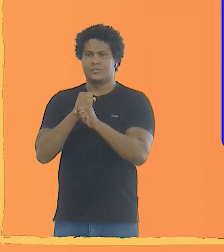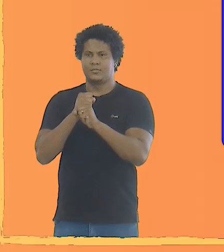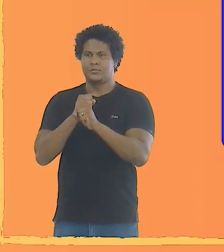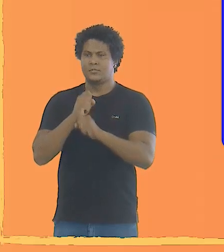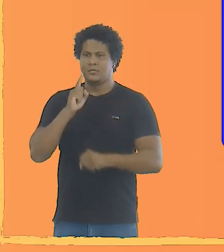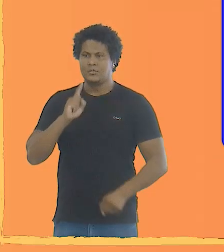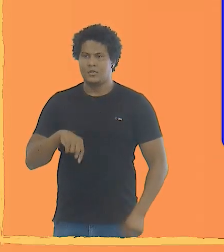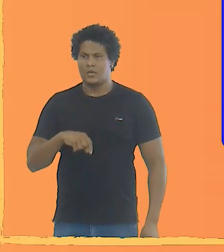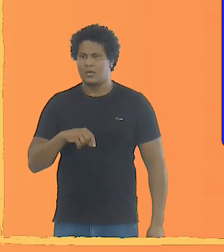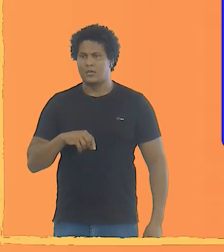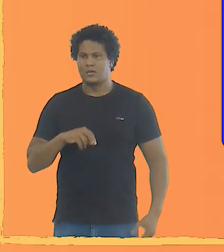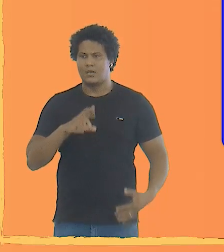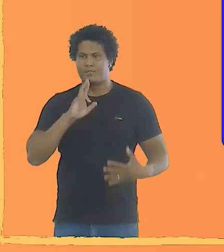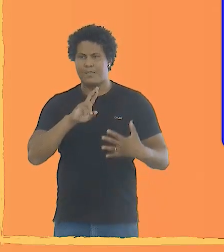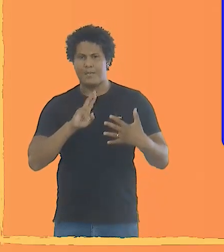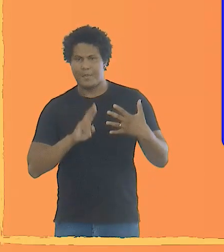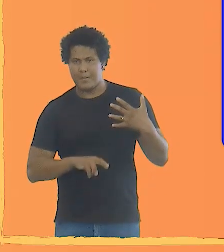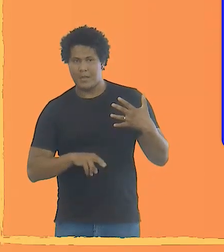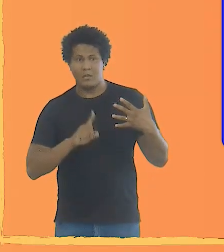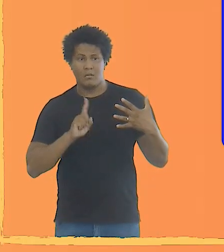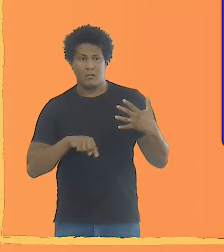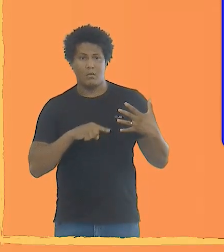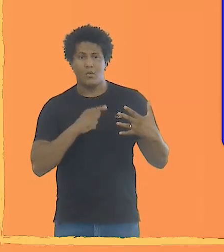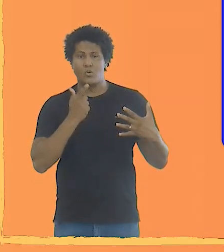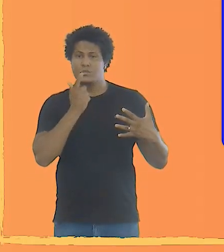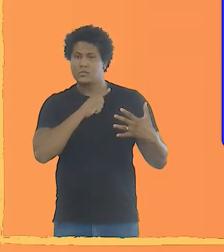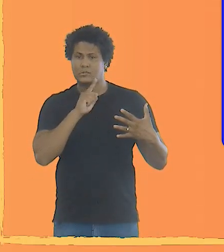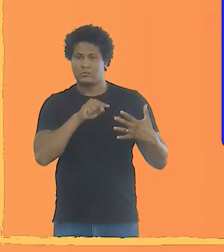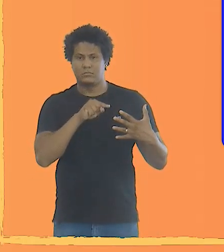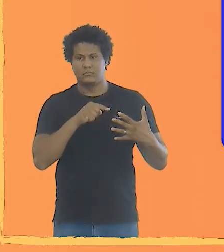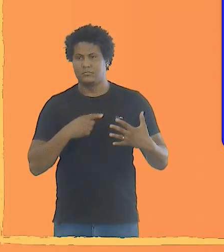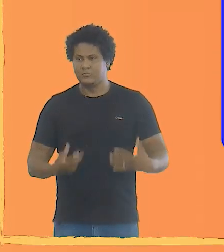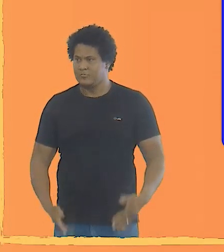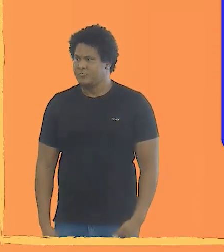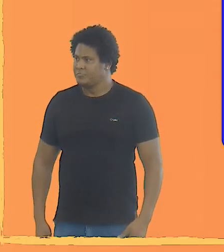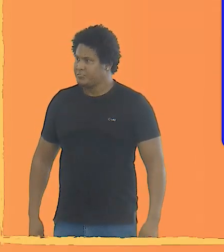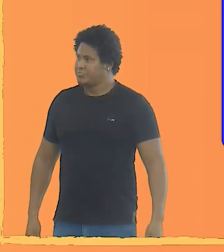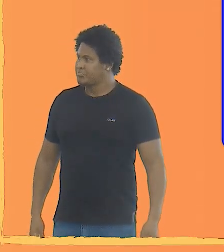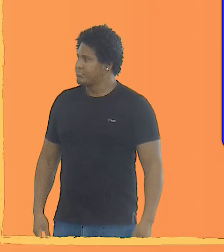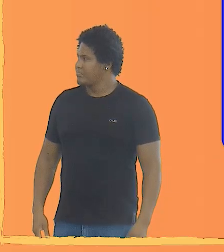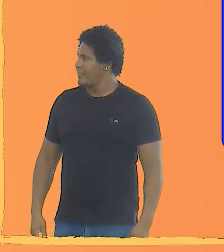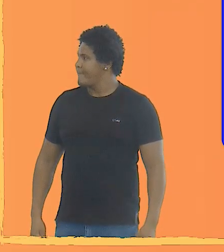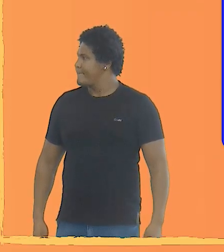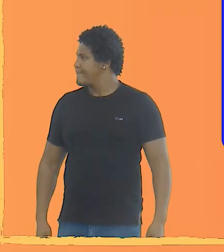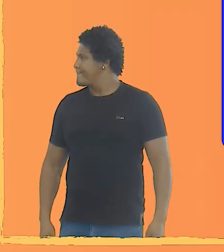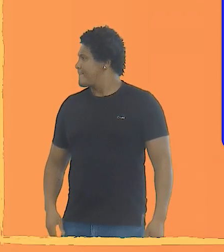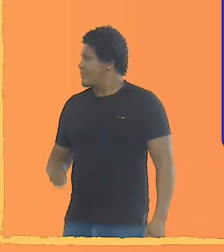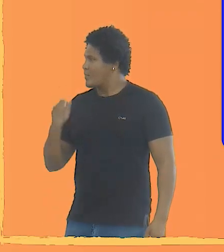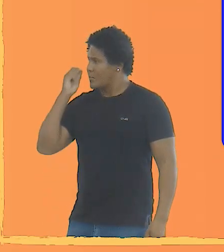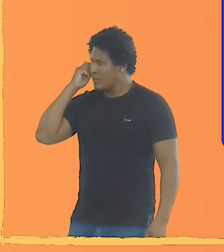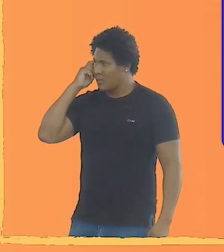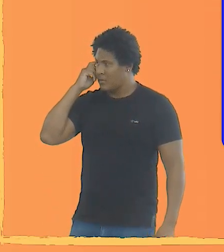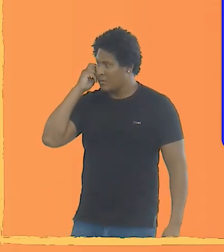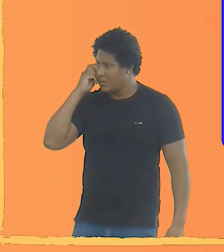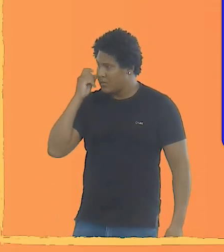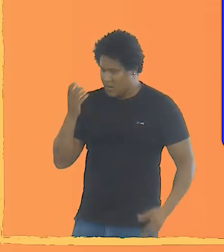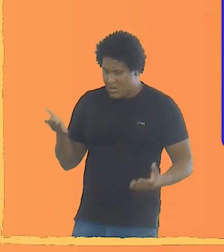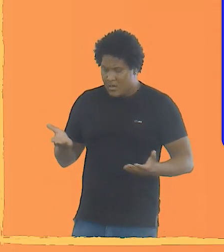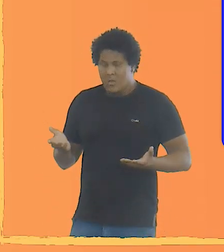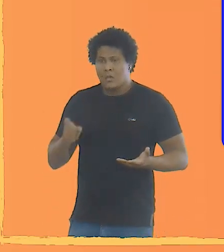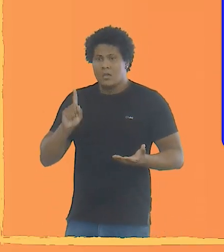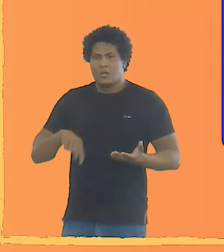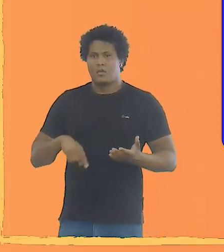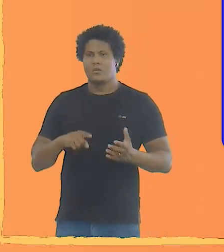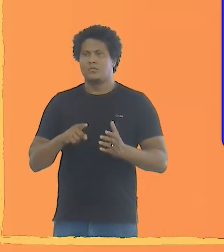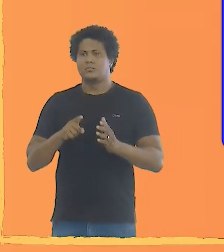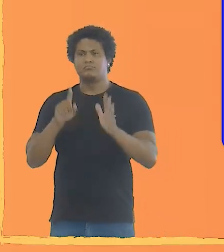dessa multiplicação é a resposta final da questão. Tudo bem? Então vamos agora, gente, para uma série de questões que a gente